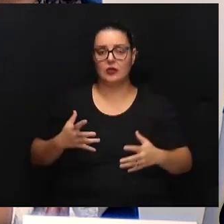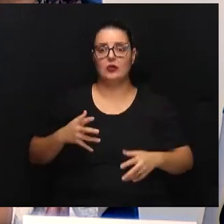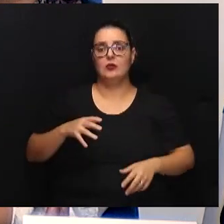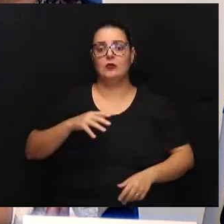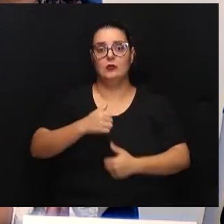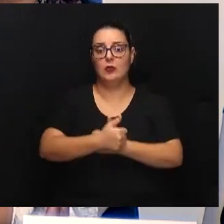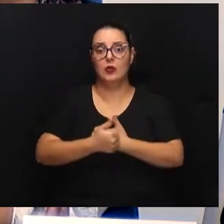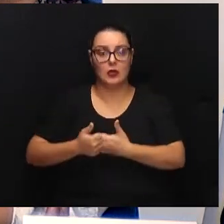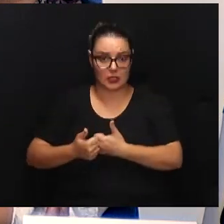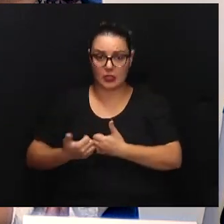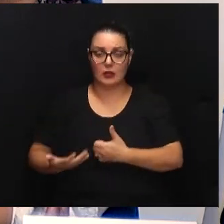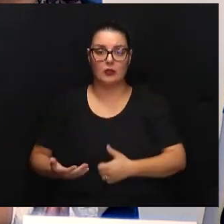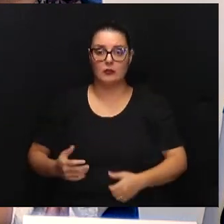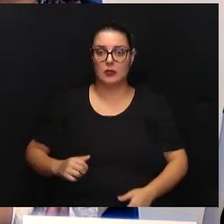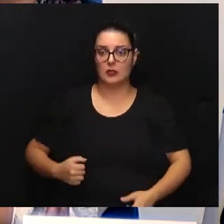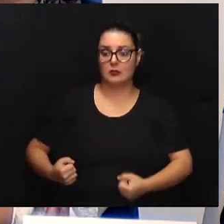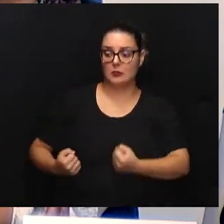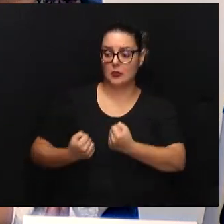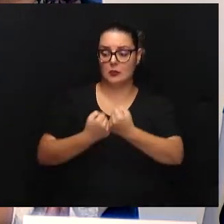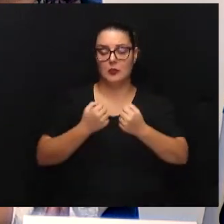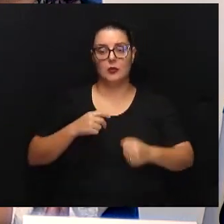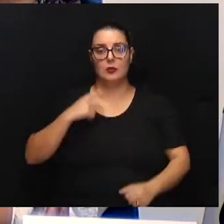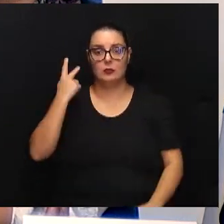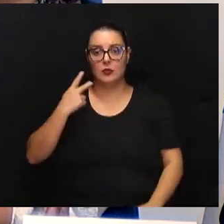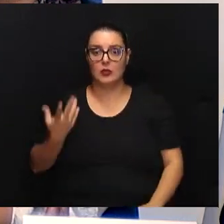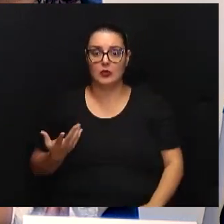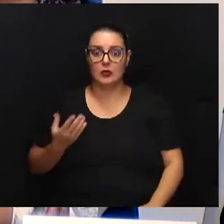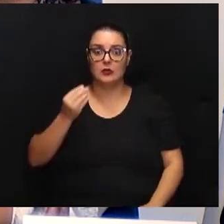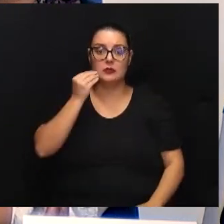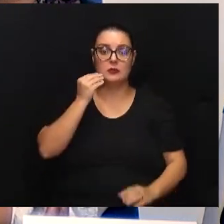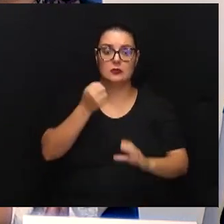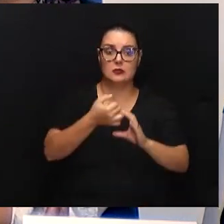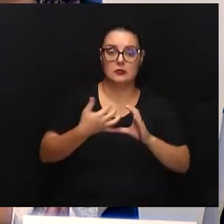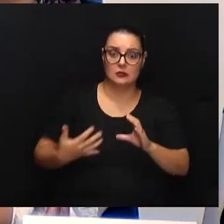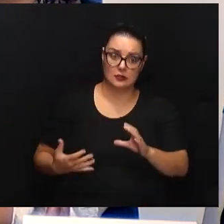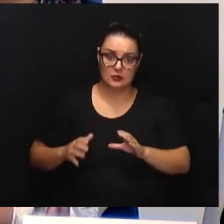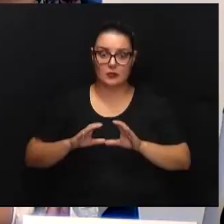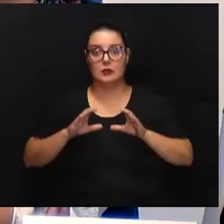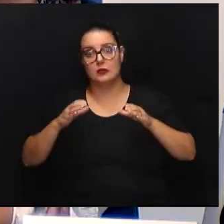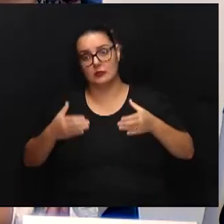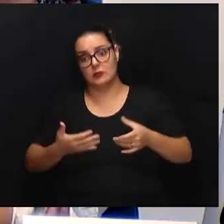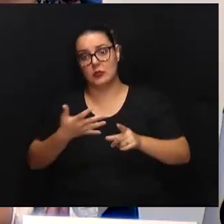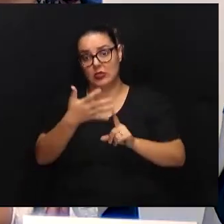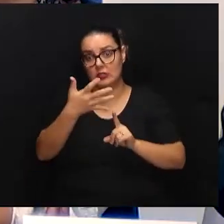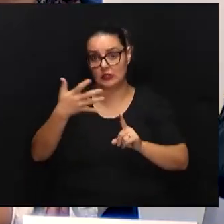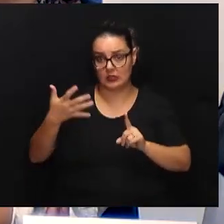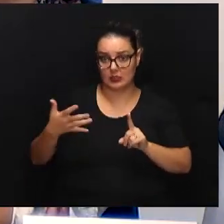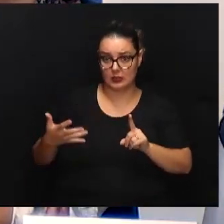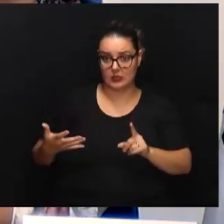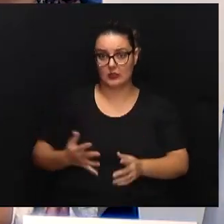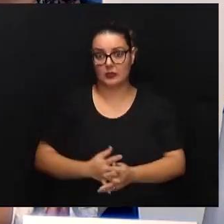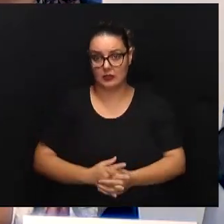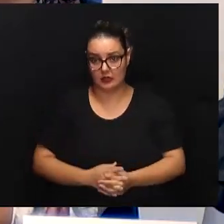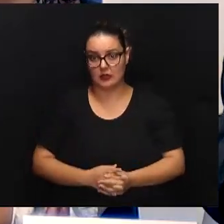tentando caracterizar a comunidade LGBTQIAPN+, como